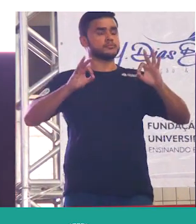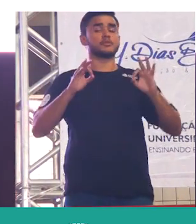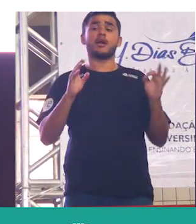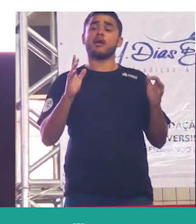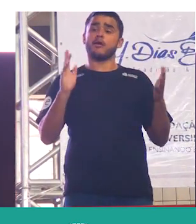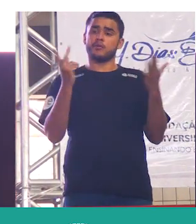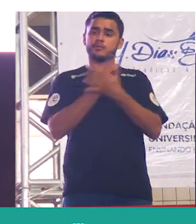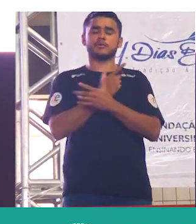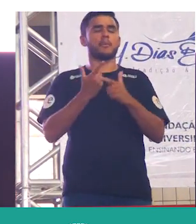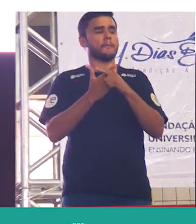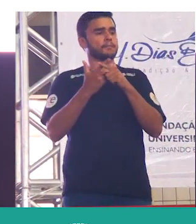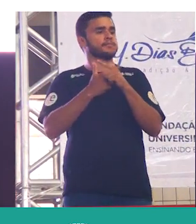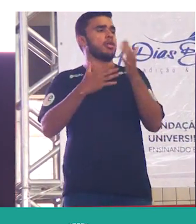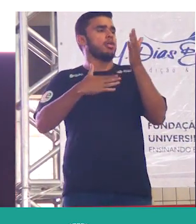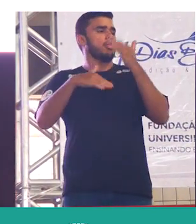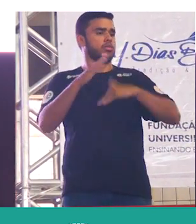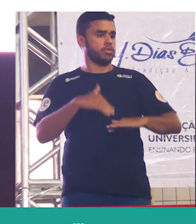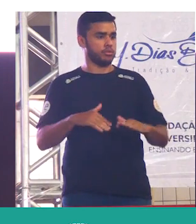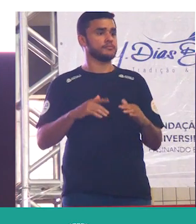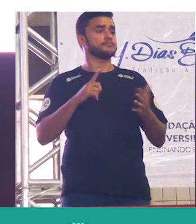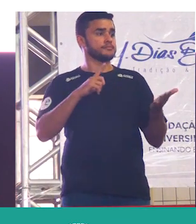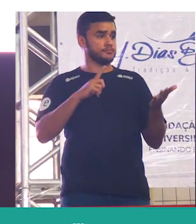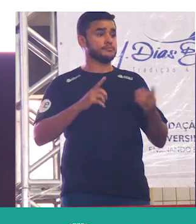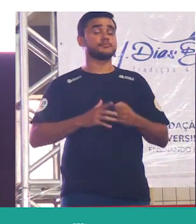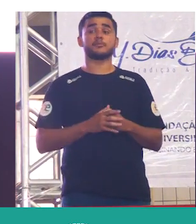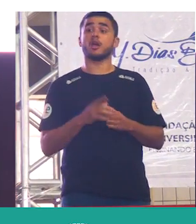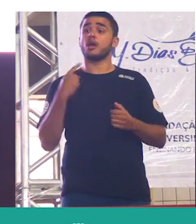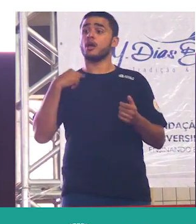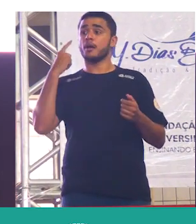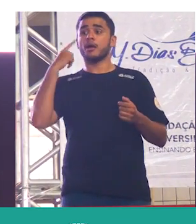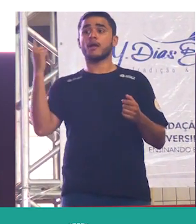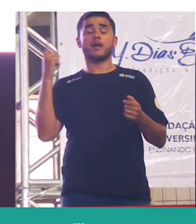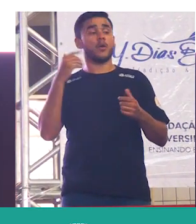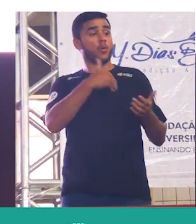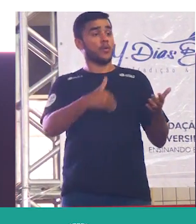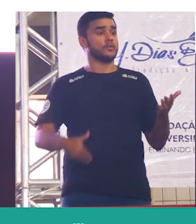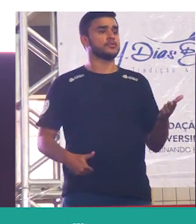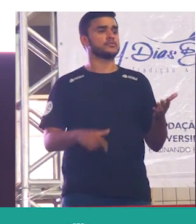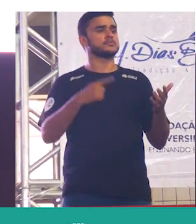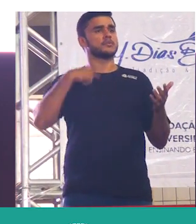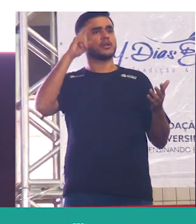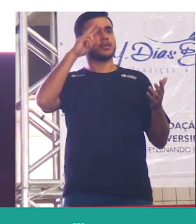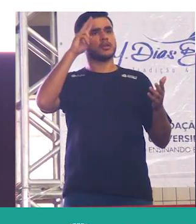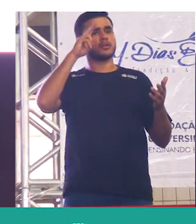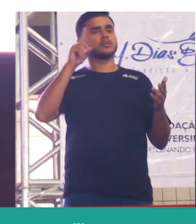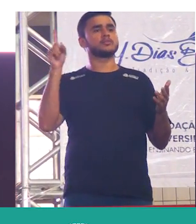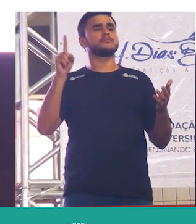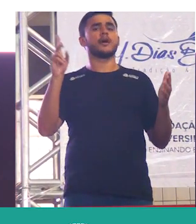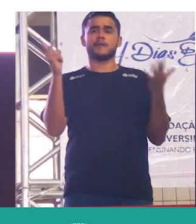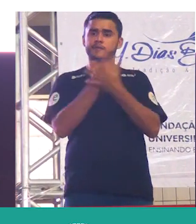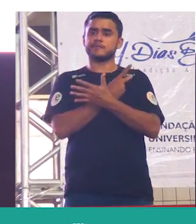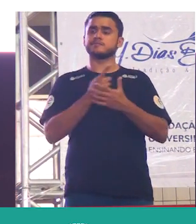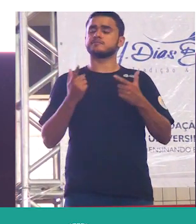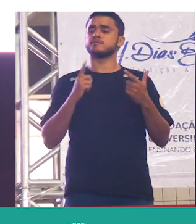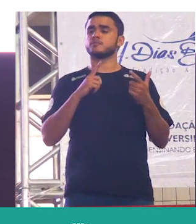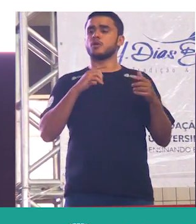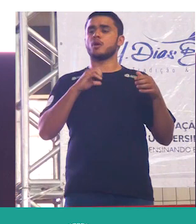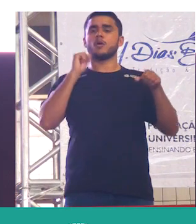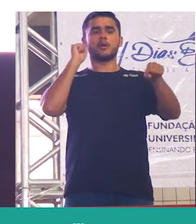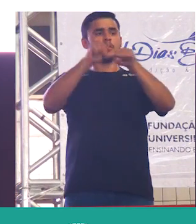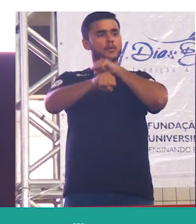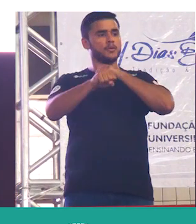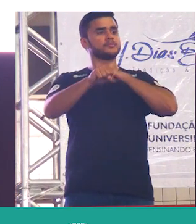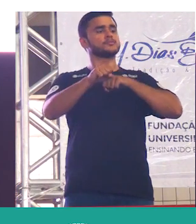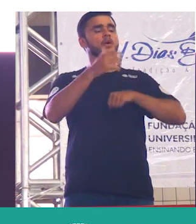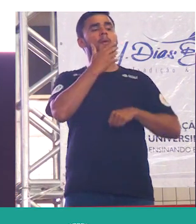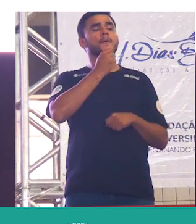tivemos alguns retrocessos. É nesse governo, por exemplo, que foi covardemente assassinado